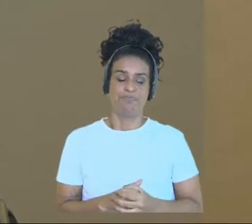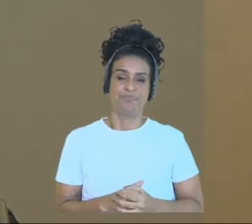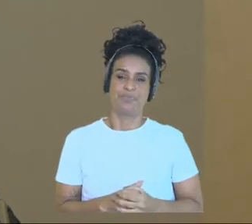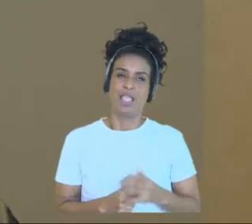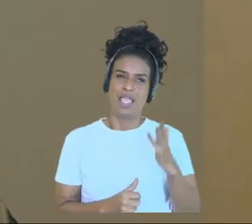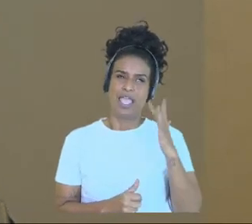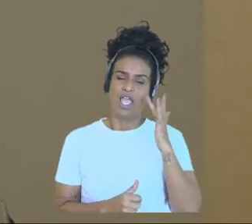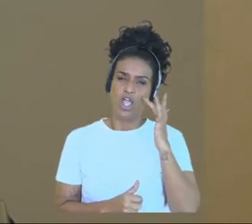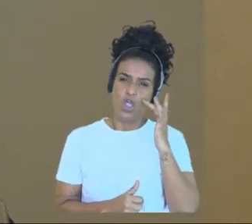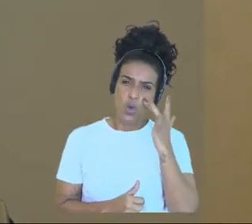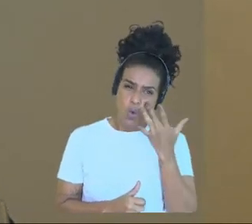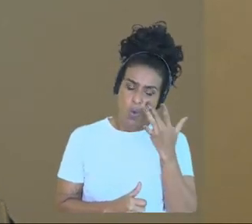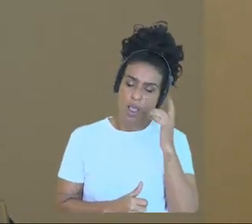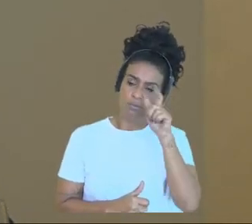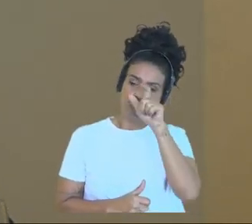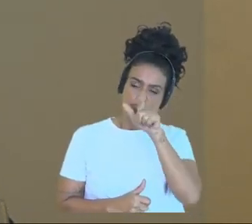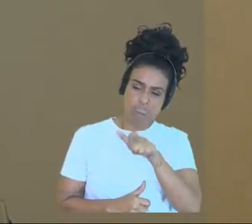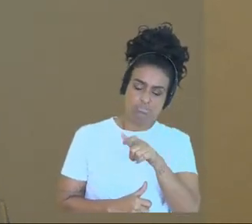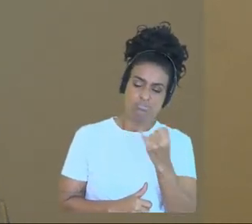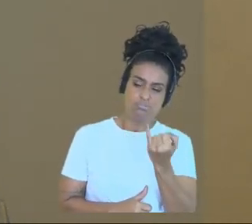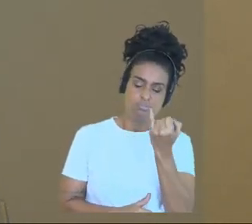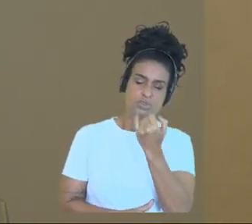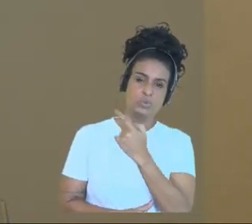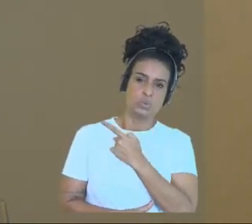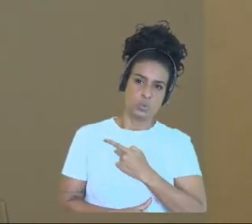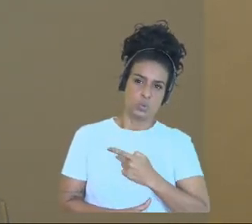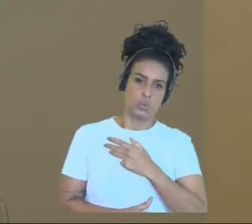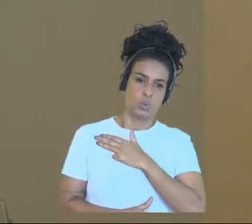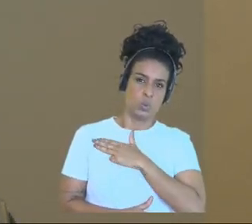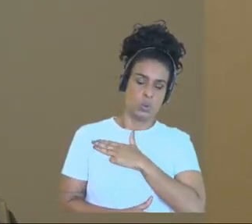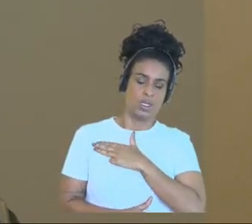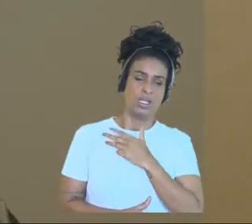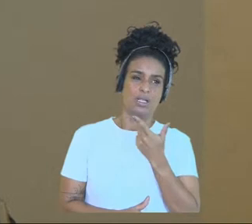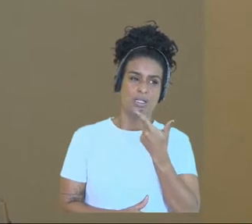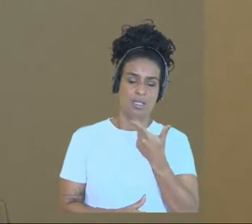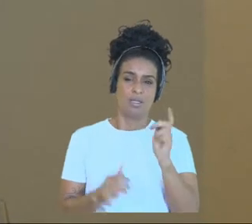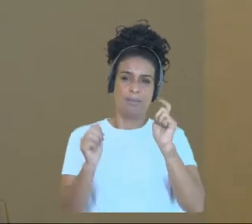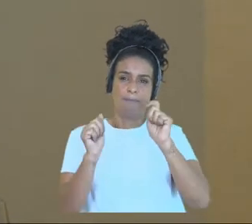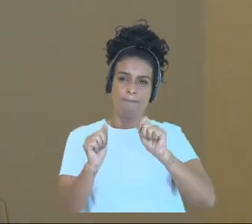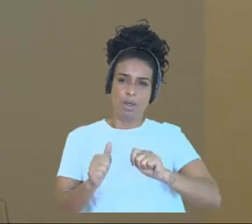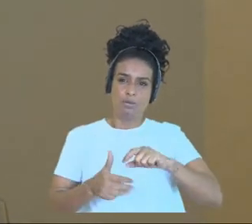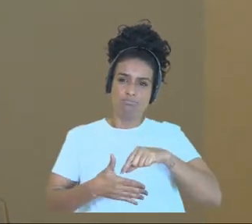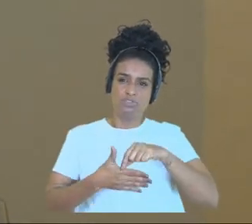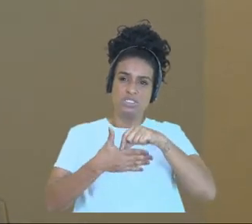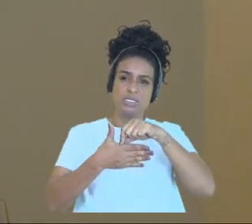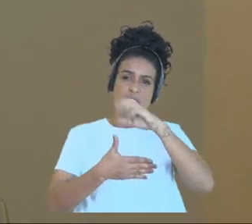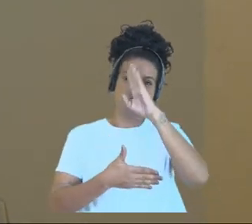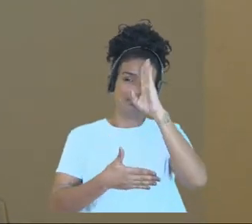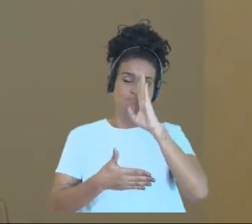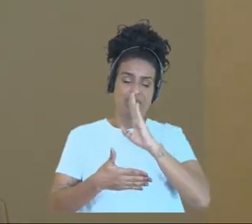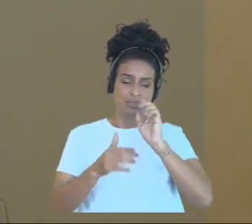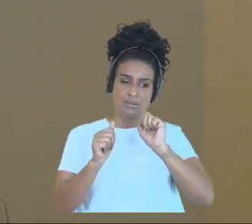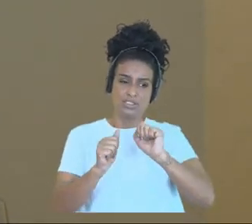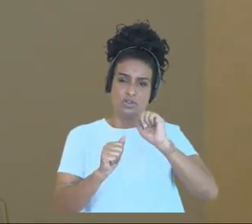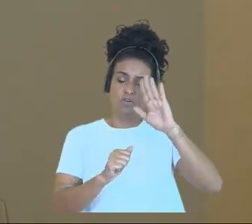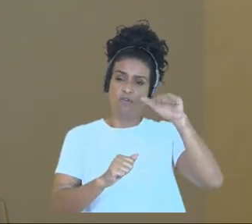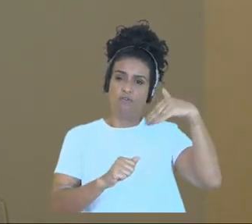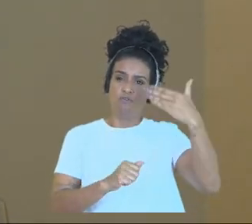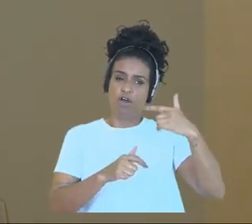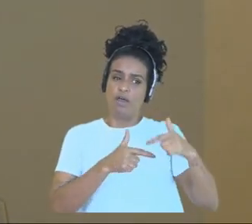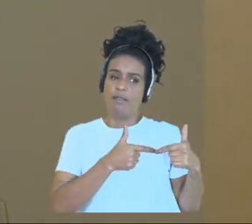uma grande oportunidade de recuperar a liderança brasileira em grandes iniciativas